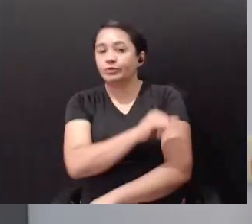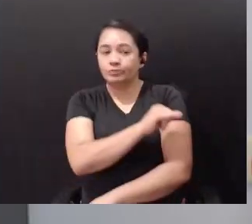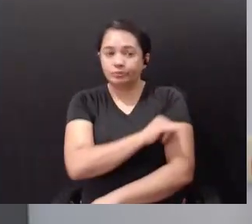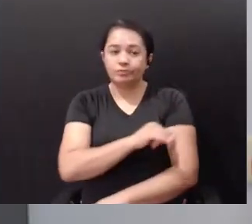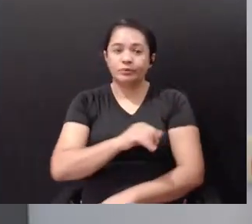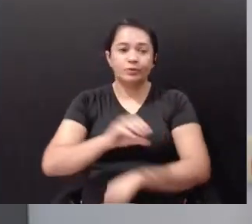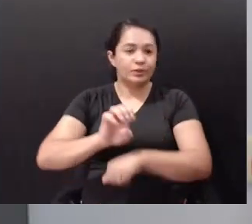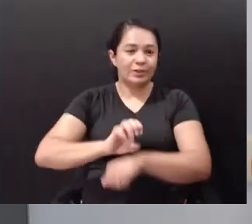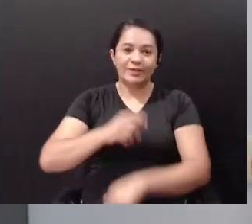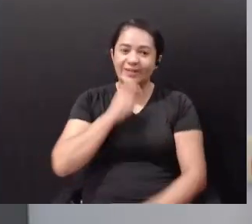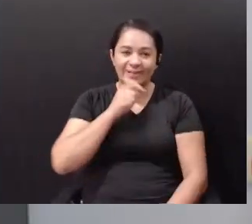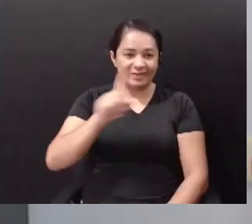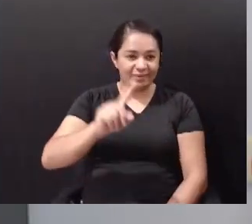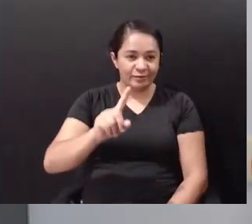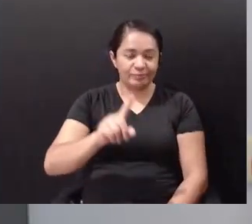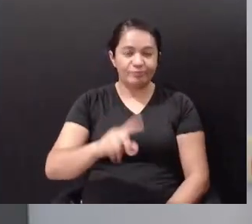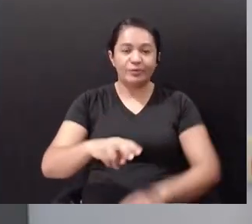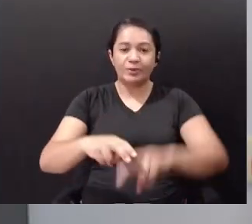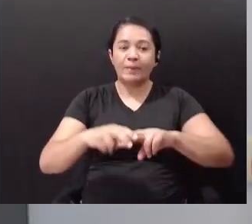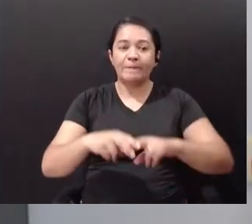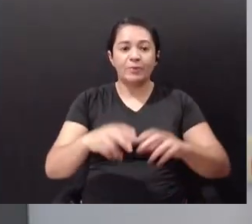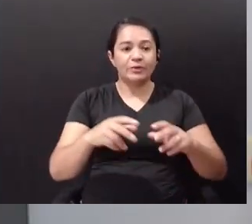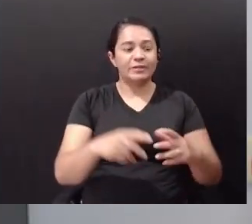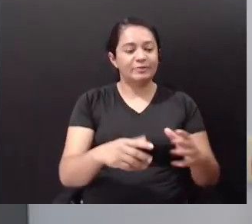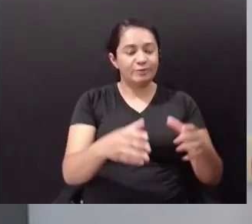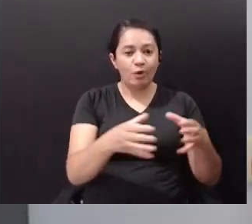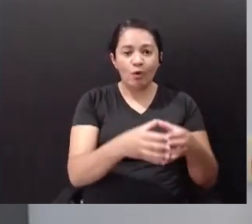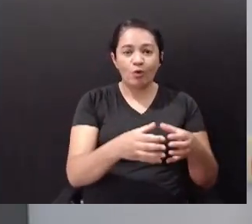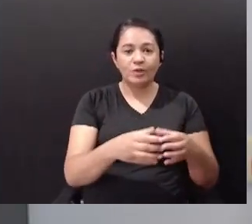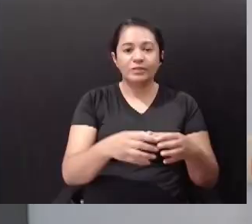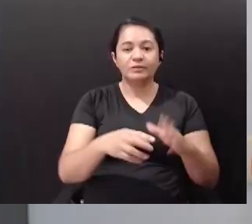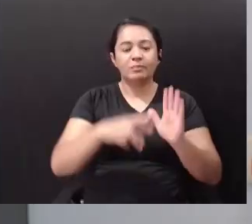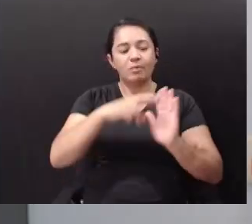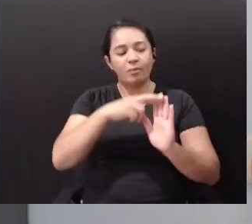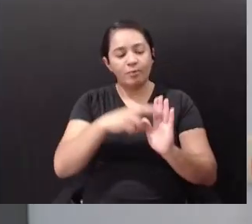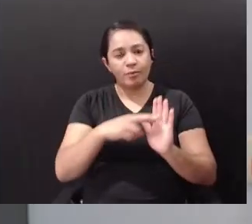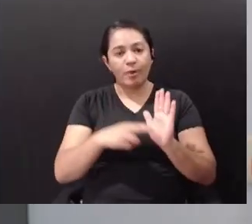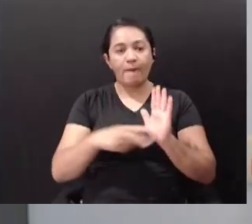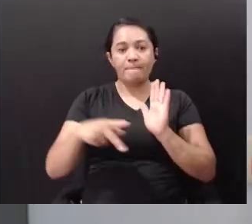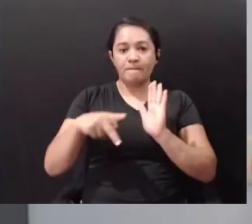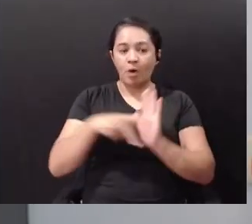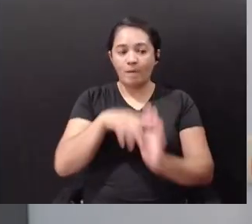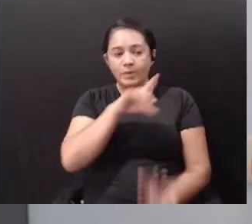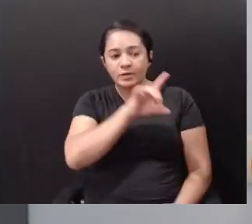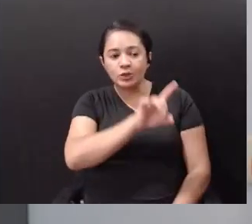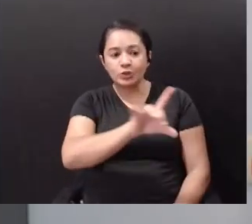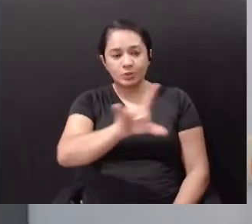elas estabeleciam também as suas regulamentações próprias e